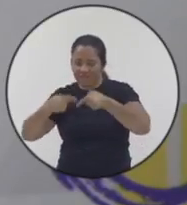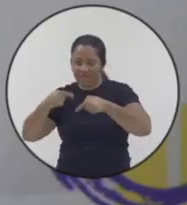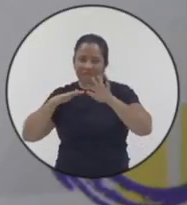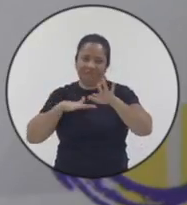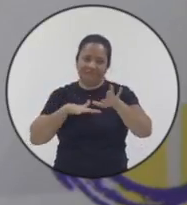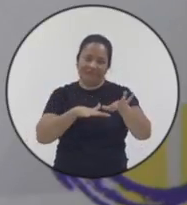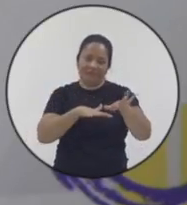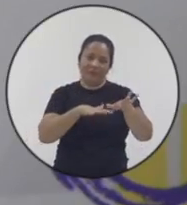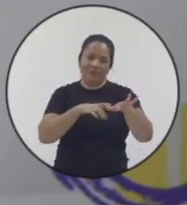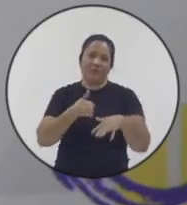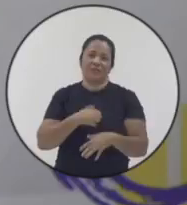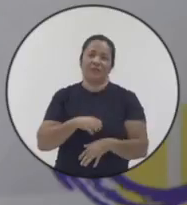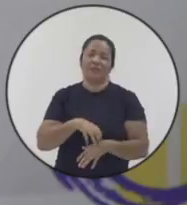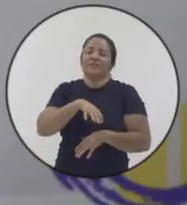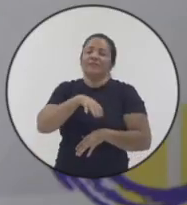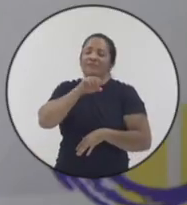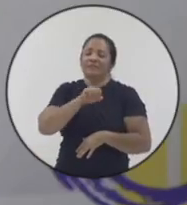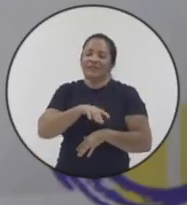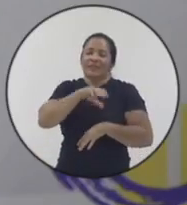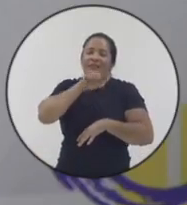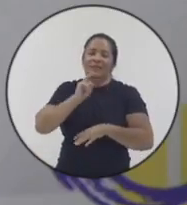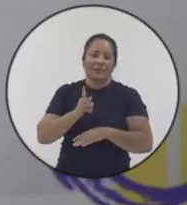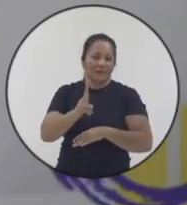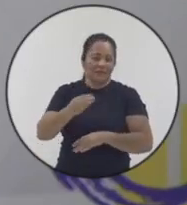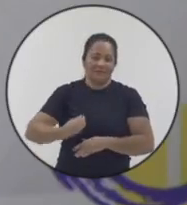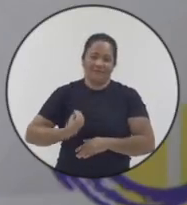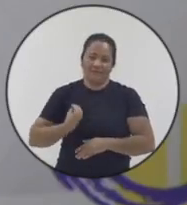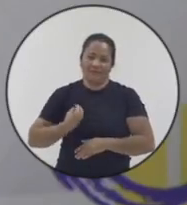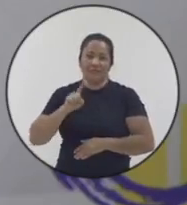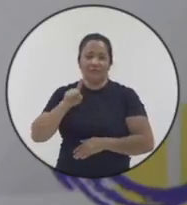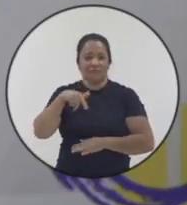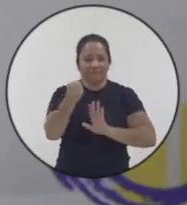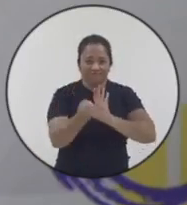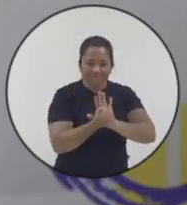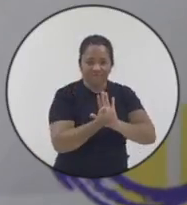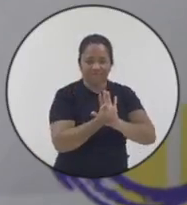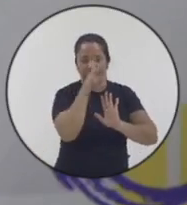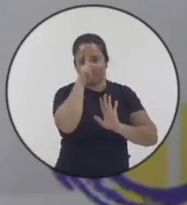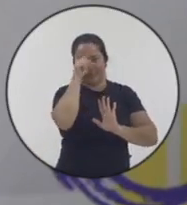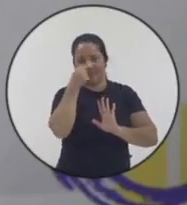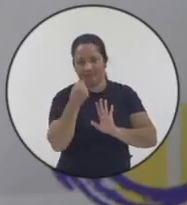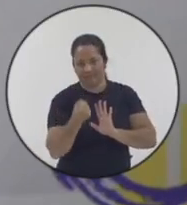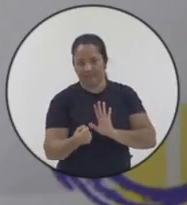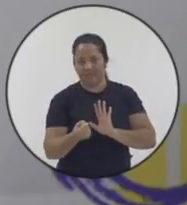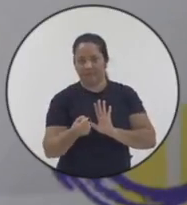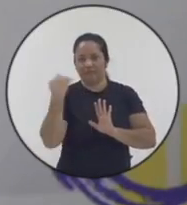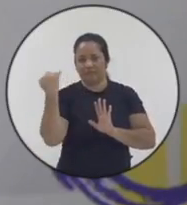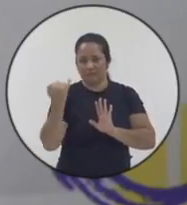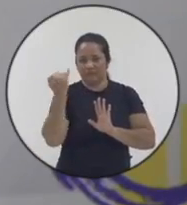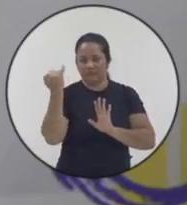respirando. E isso é um marco muito forte, assim. Isso é um marco muito forte. E